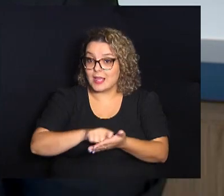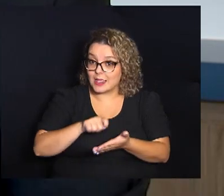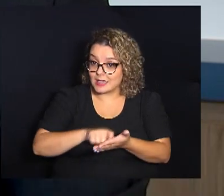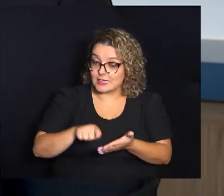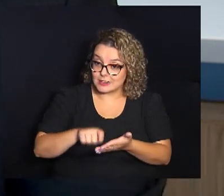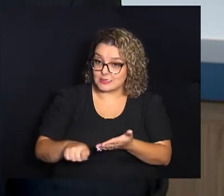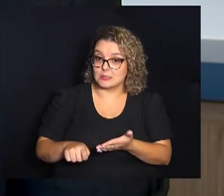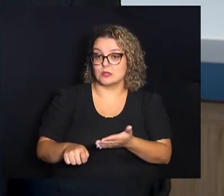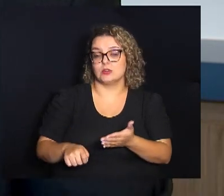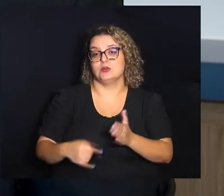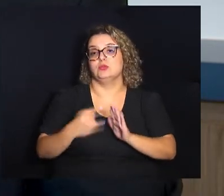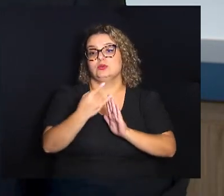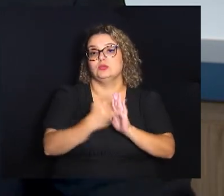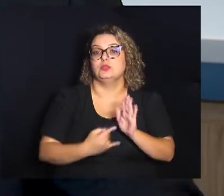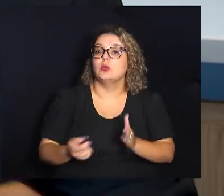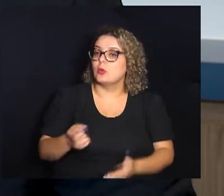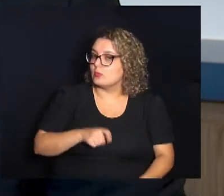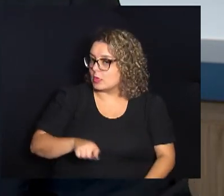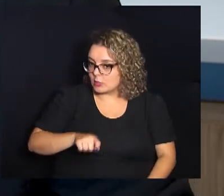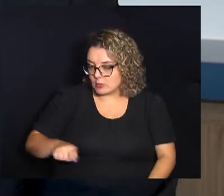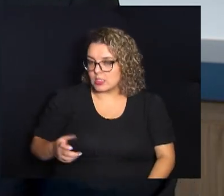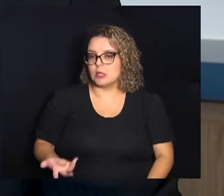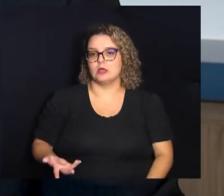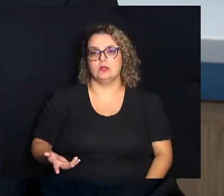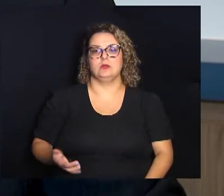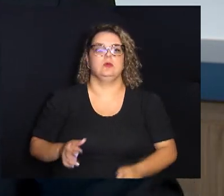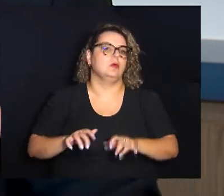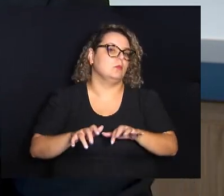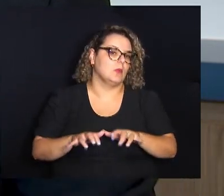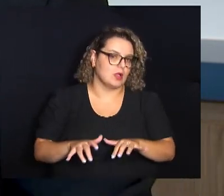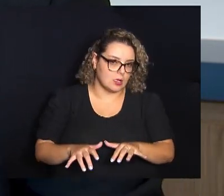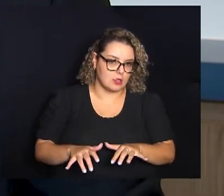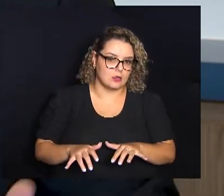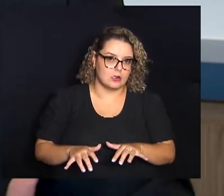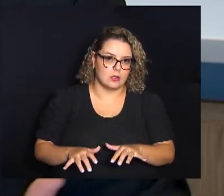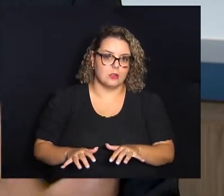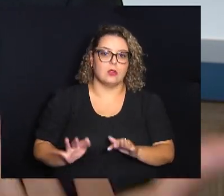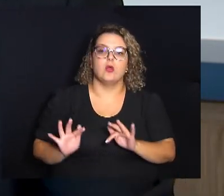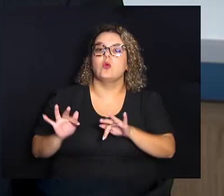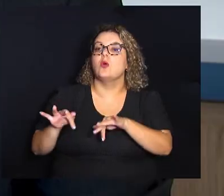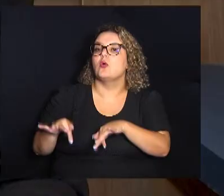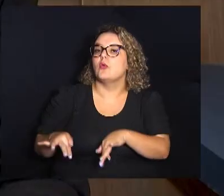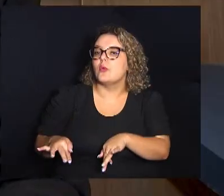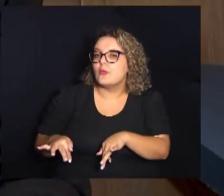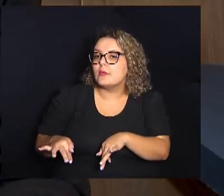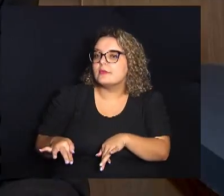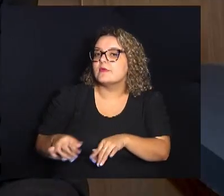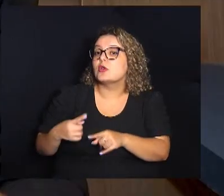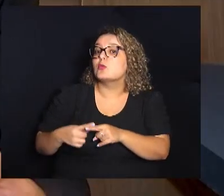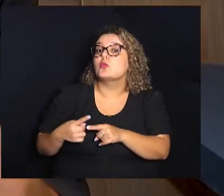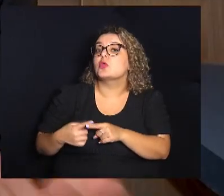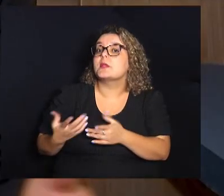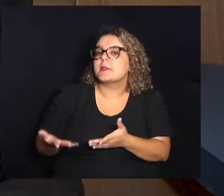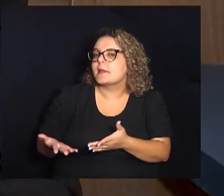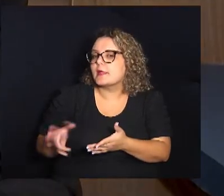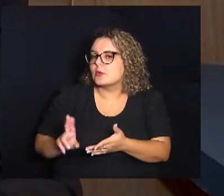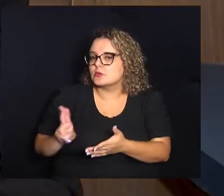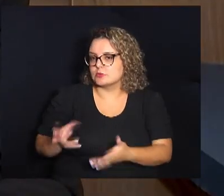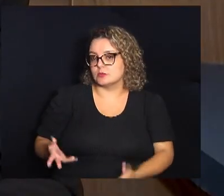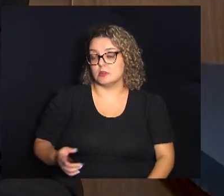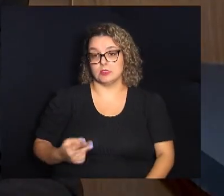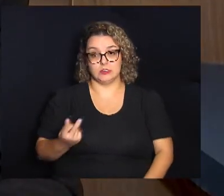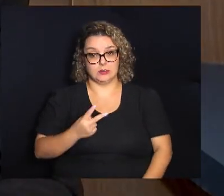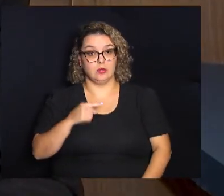naquele documento à mão ou datilografado a finalidade daquela utilização. Ainda segundo o advogado,